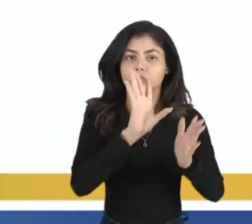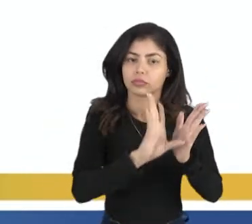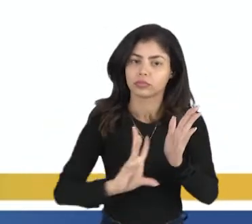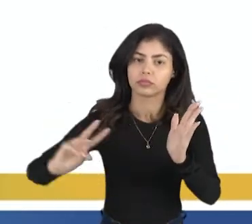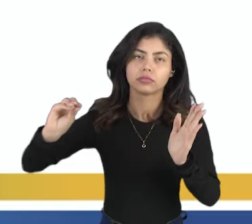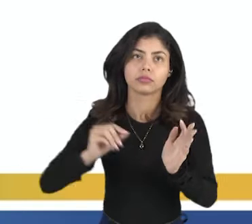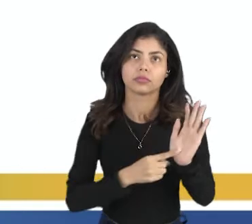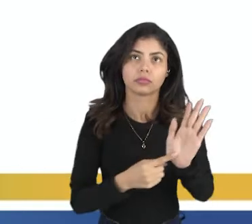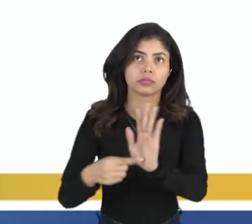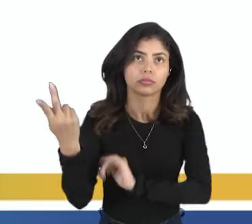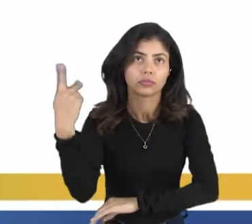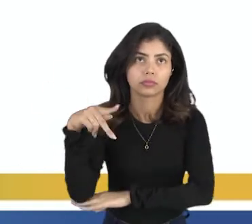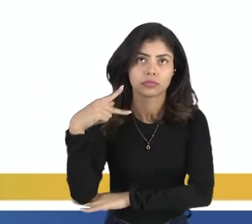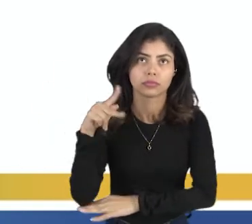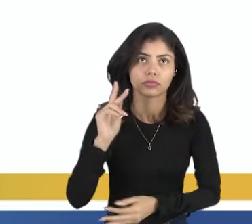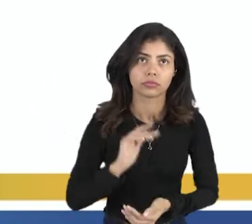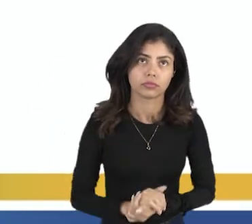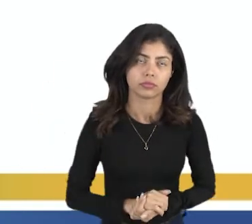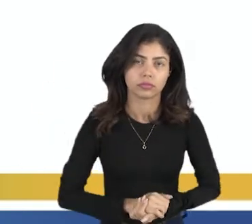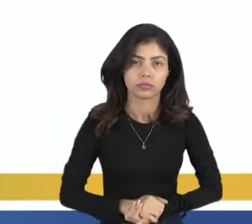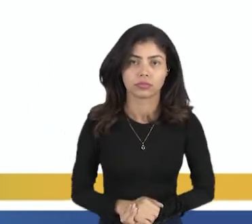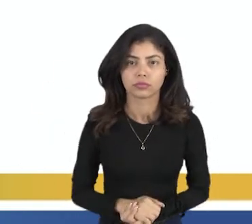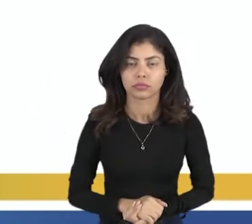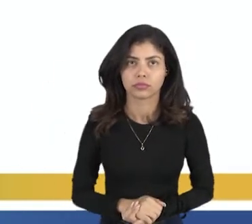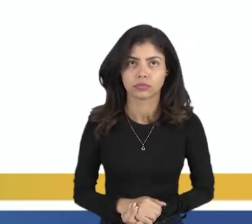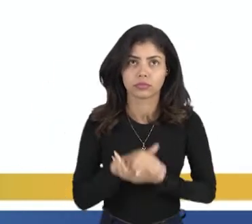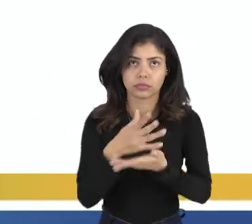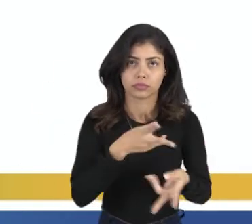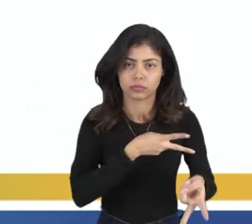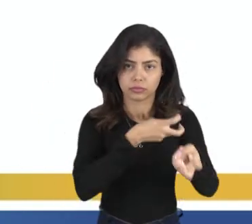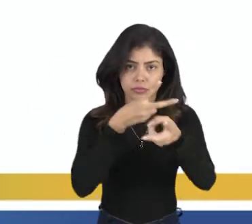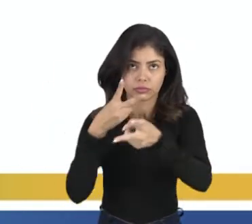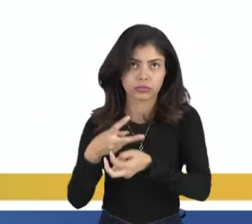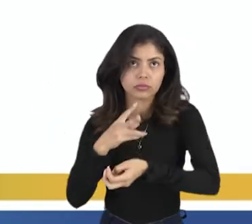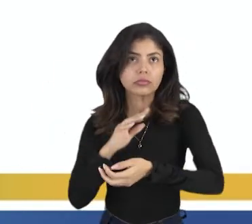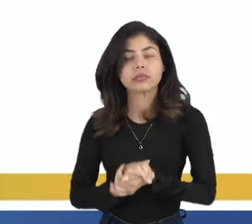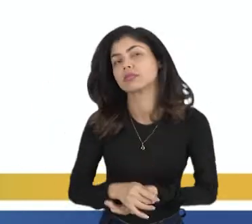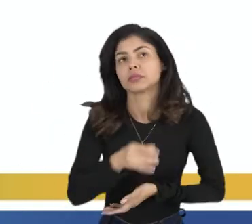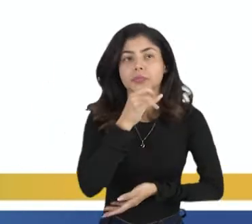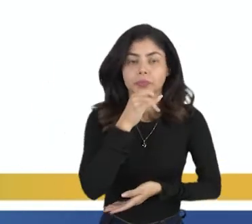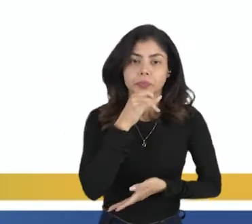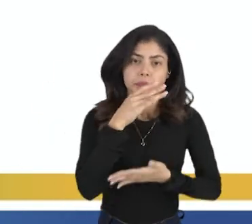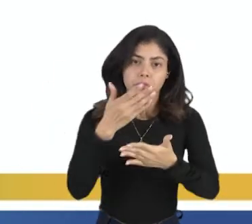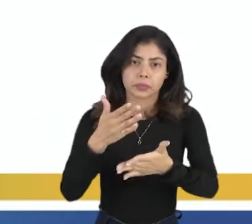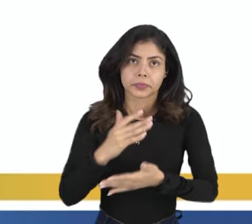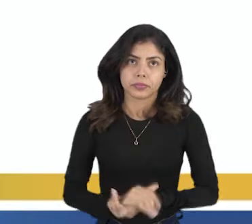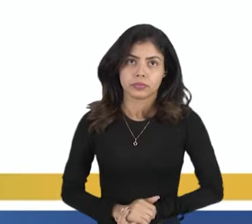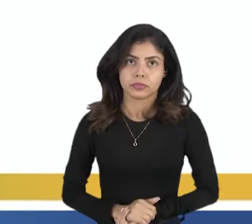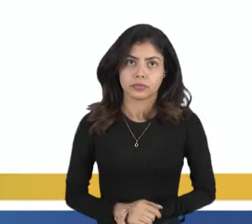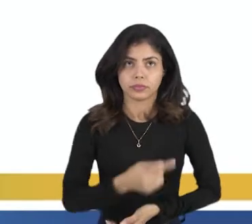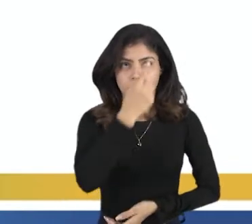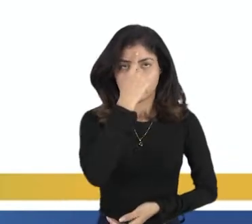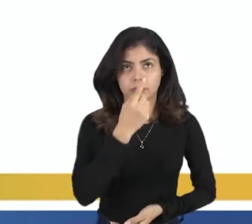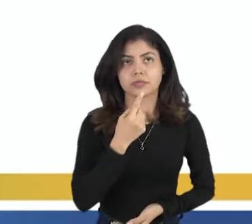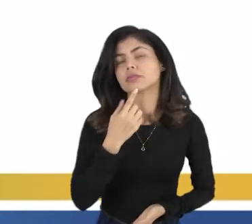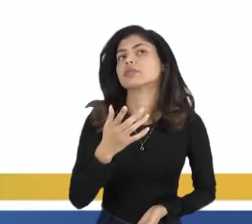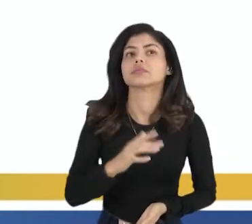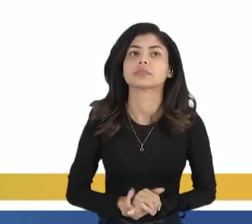num período determinado aí. Então, percebam aí, né, o exemplo desse tipo de gráfico aí na